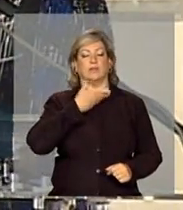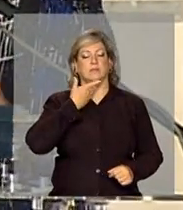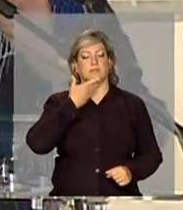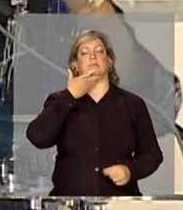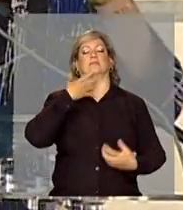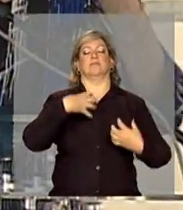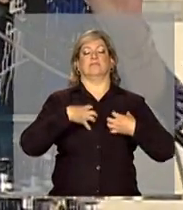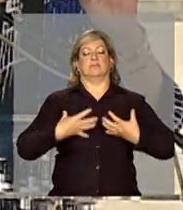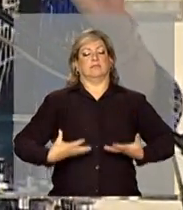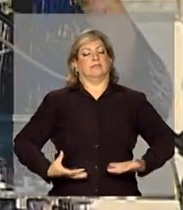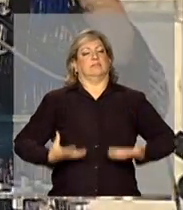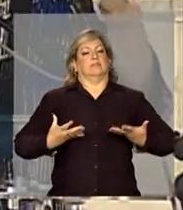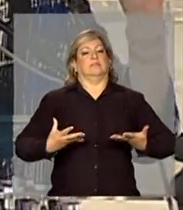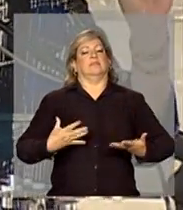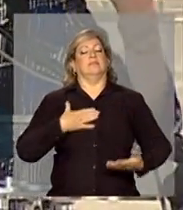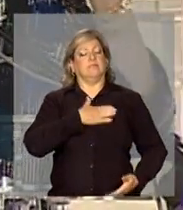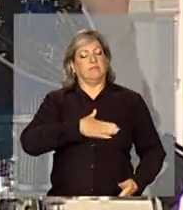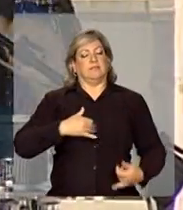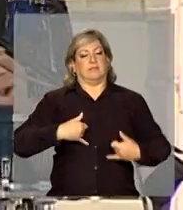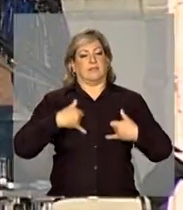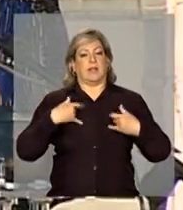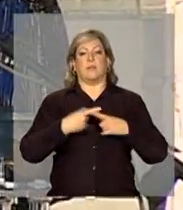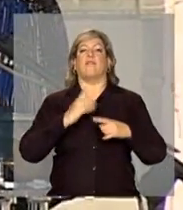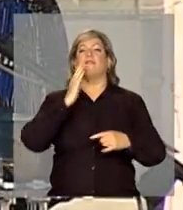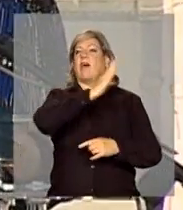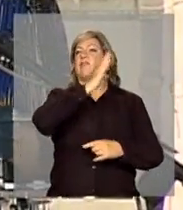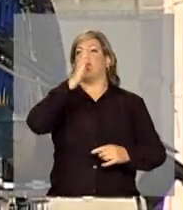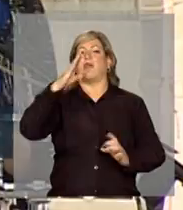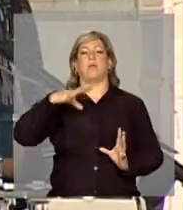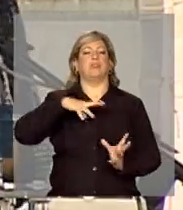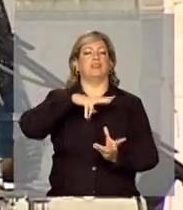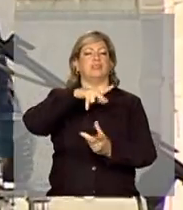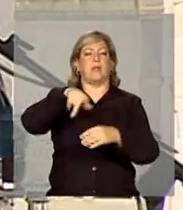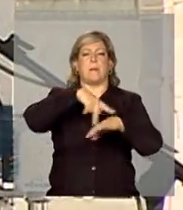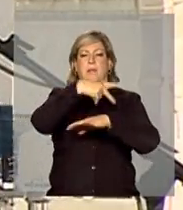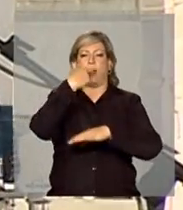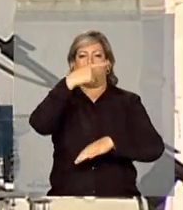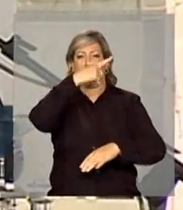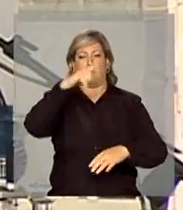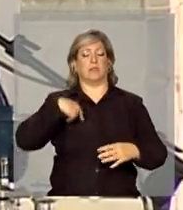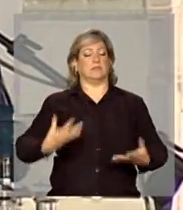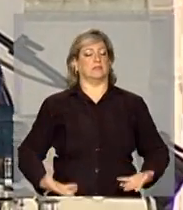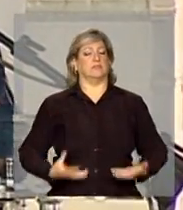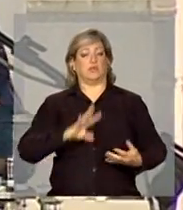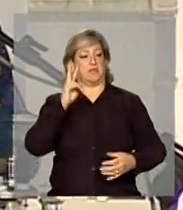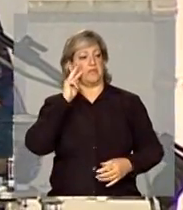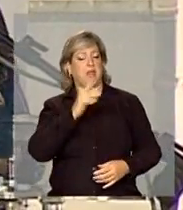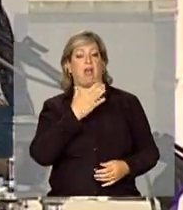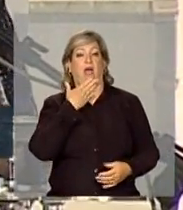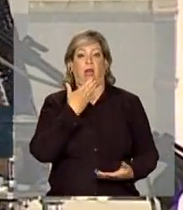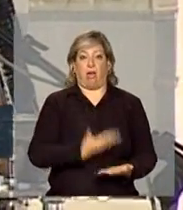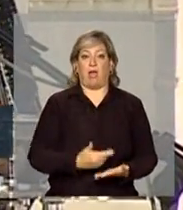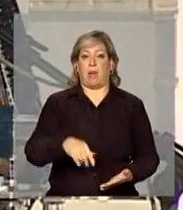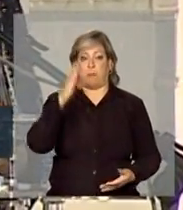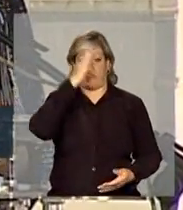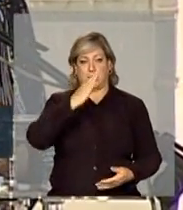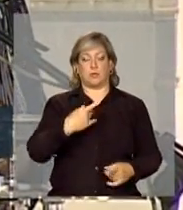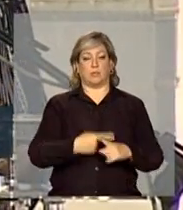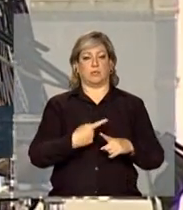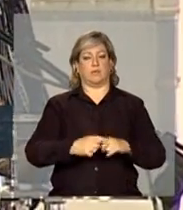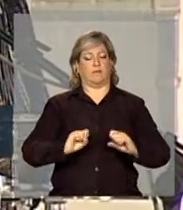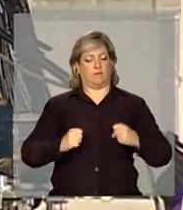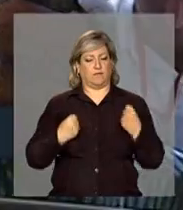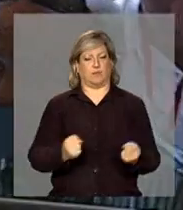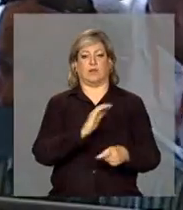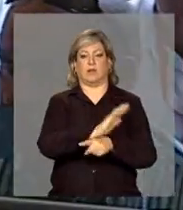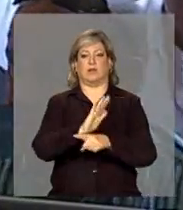pé em todas as reuniões internacionais. Que a gente olhe com igualdade para todo mundo.